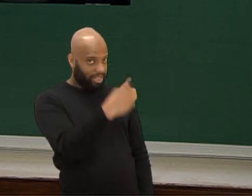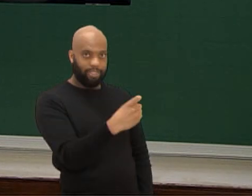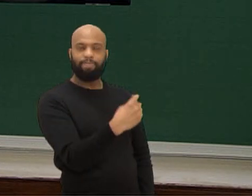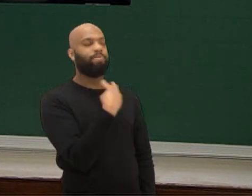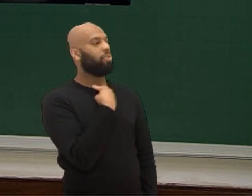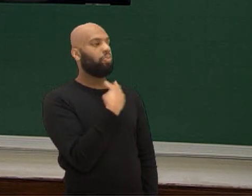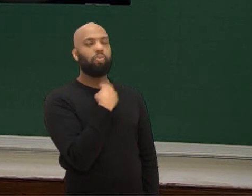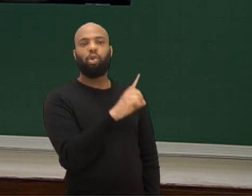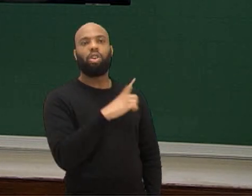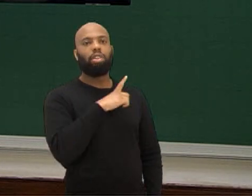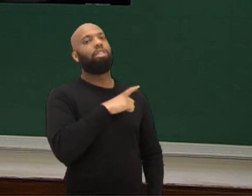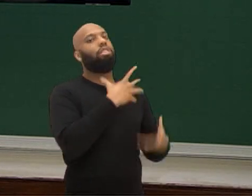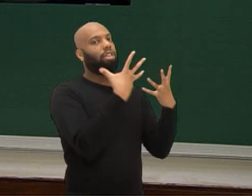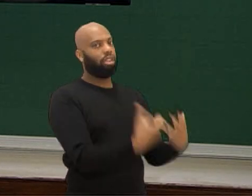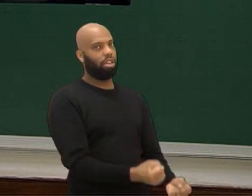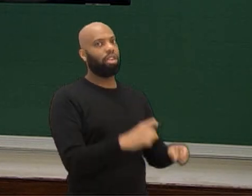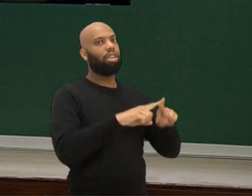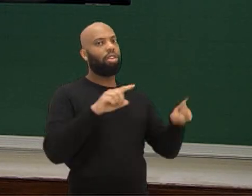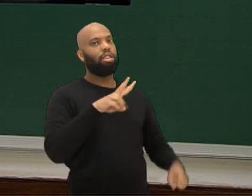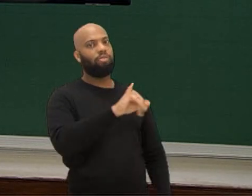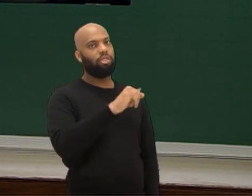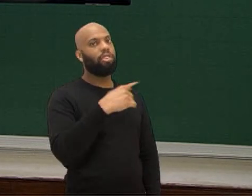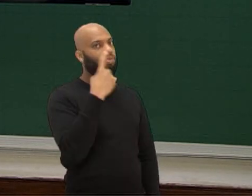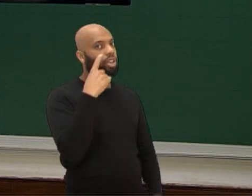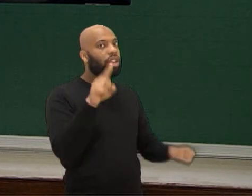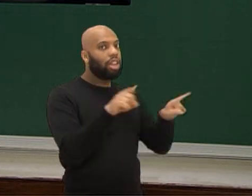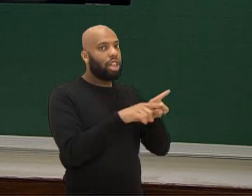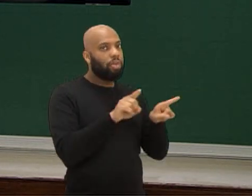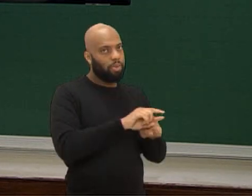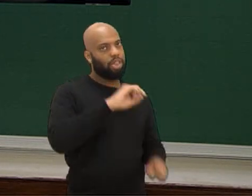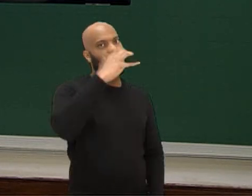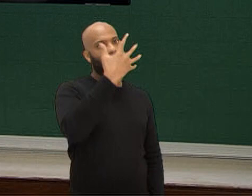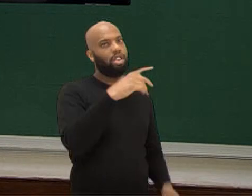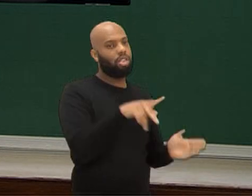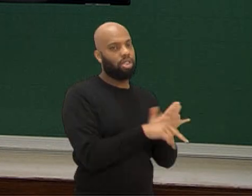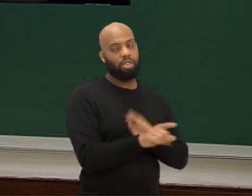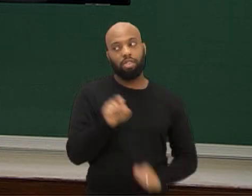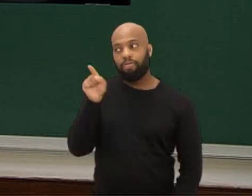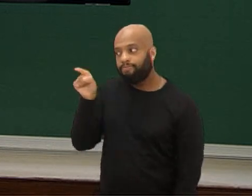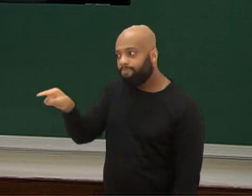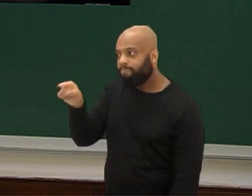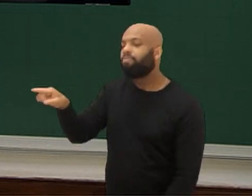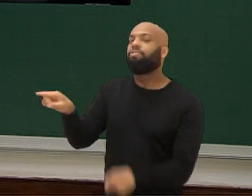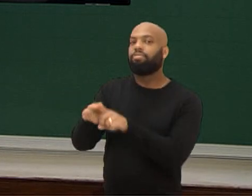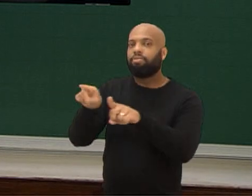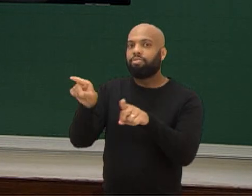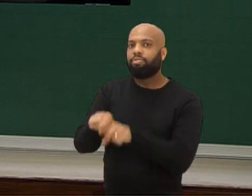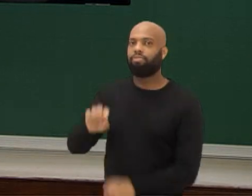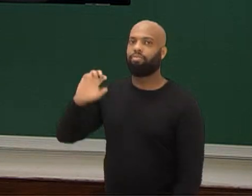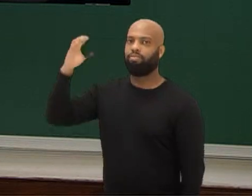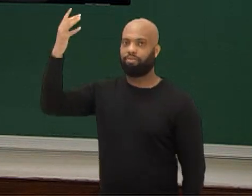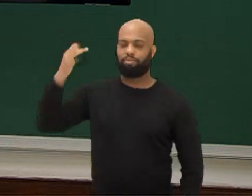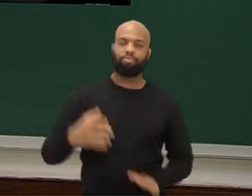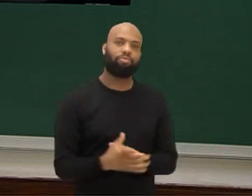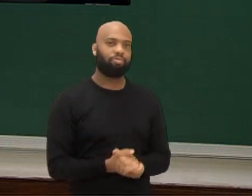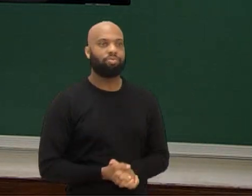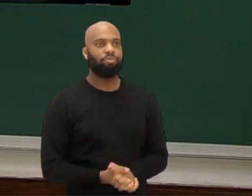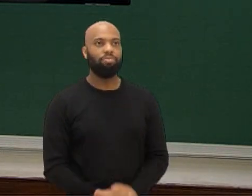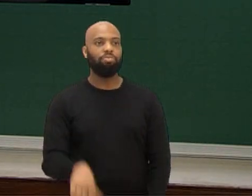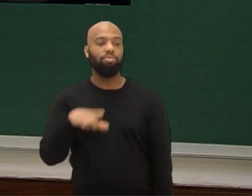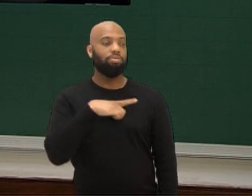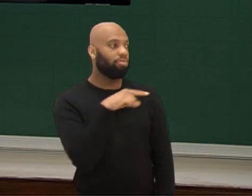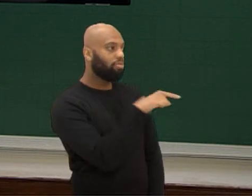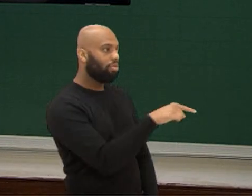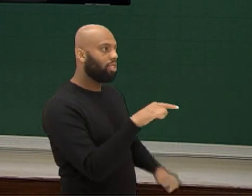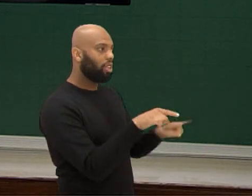não poderiam. Mas a gente logo vai ver que isso também acontece do outro lado, né? Nós também vamos ter